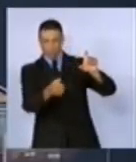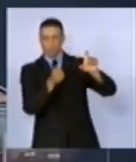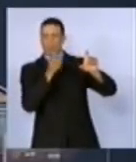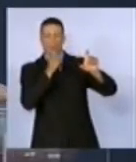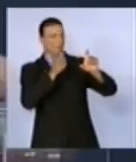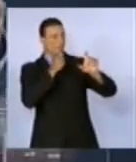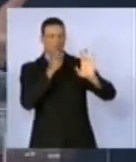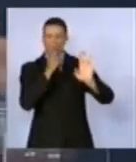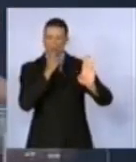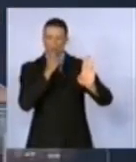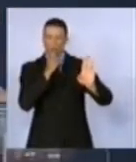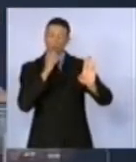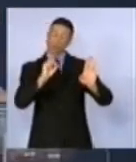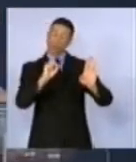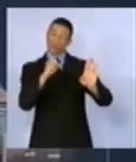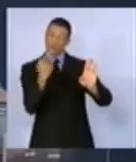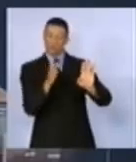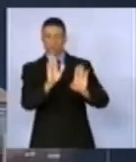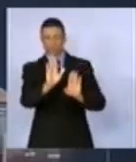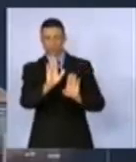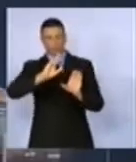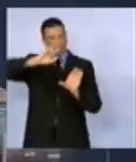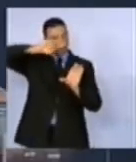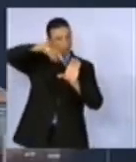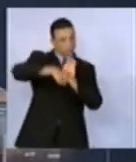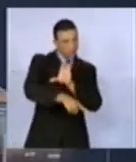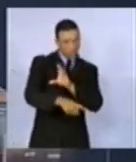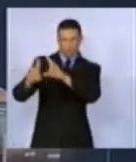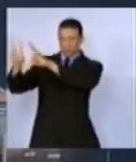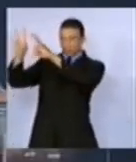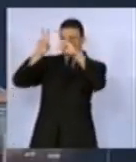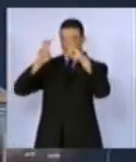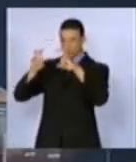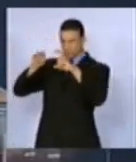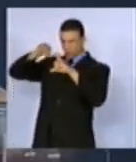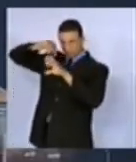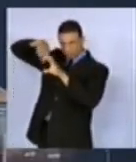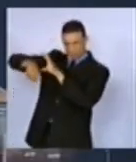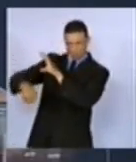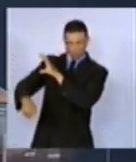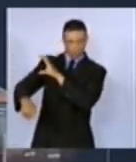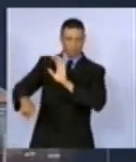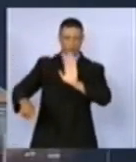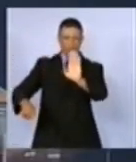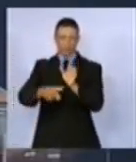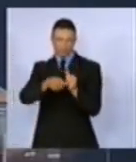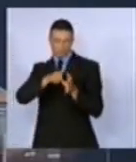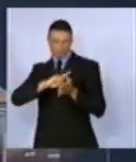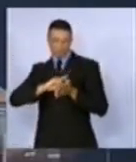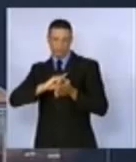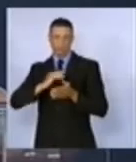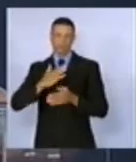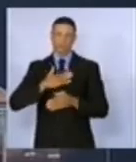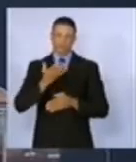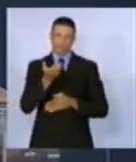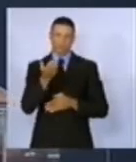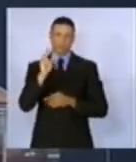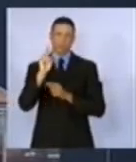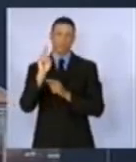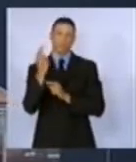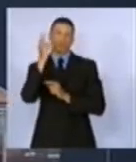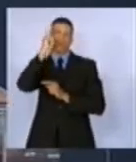foram mencionados ou melhor me aprofundar em algum desses fatos mas antes eu precisava fazer um um histórico